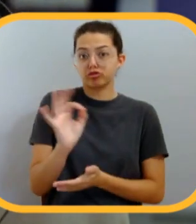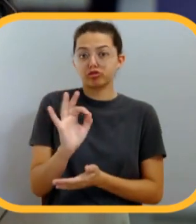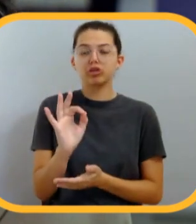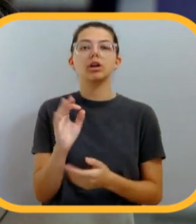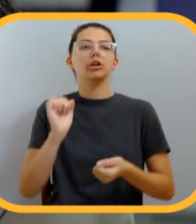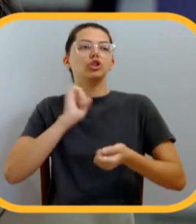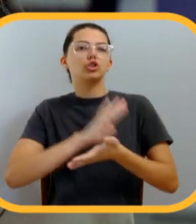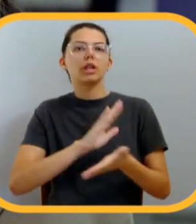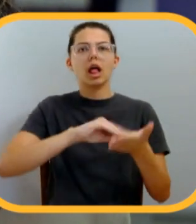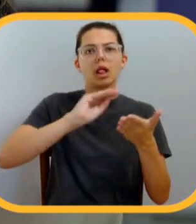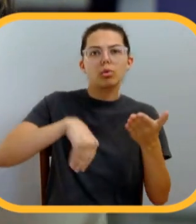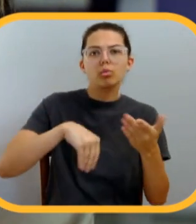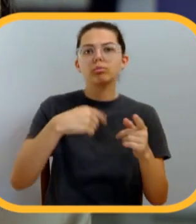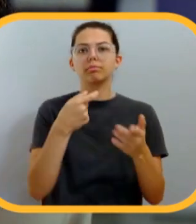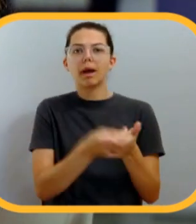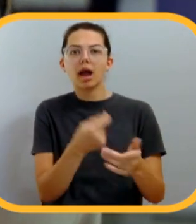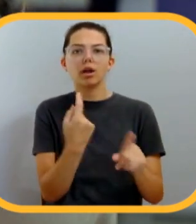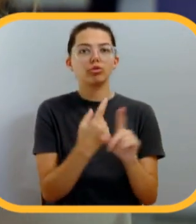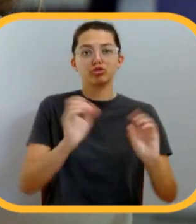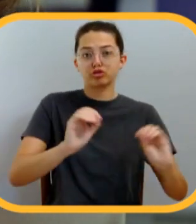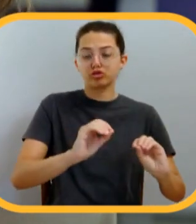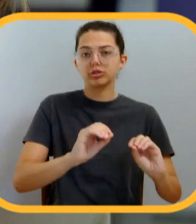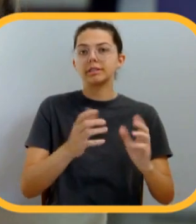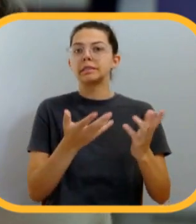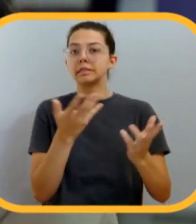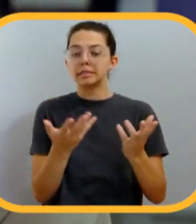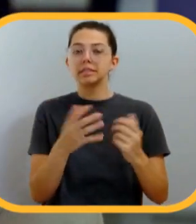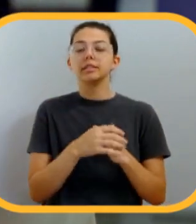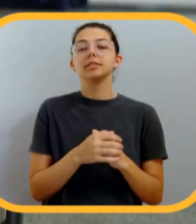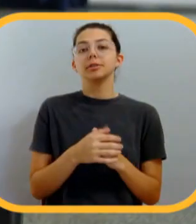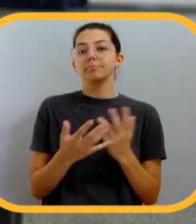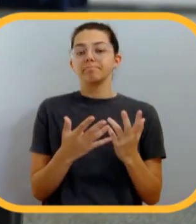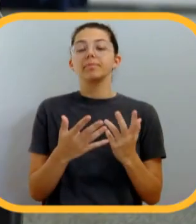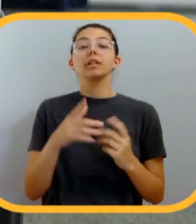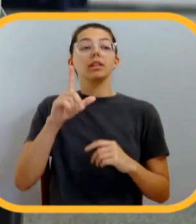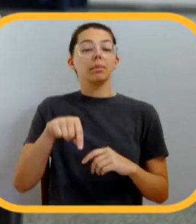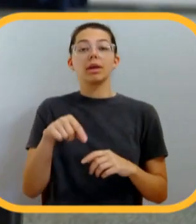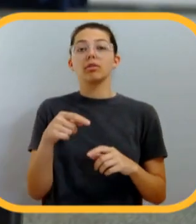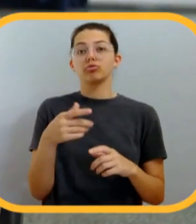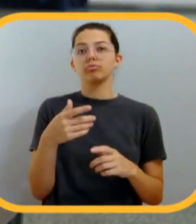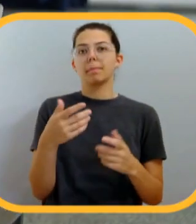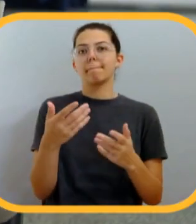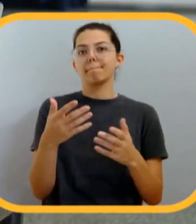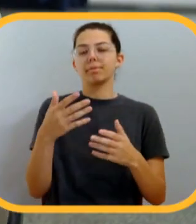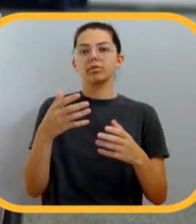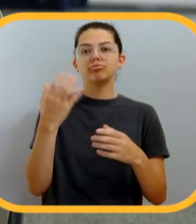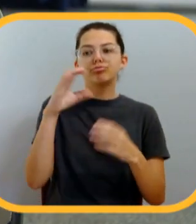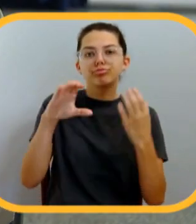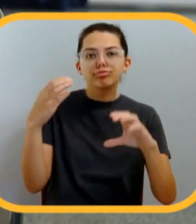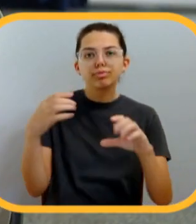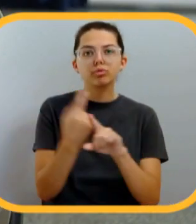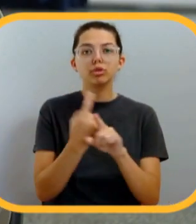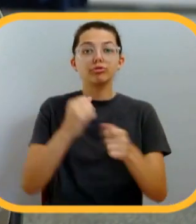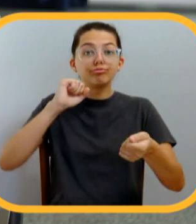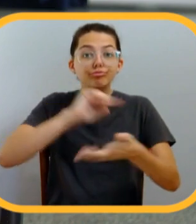por informação, ou seja, não subscreve órgãos de informação. Teremos em vista também que uma boa parte